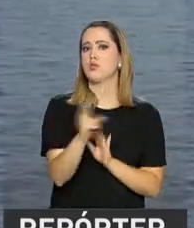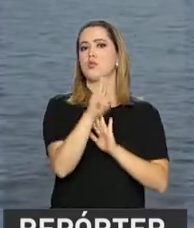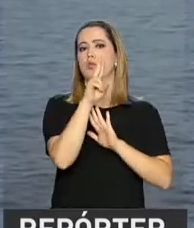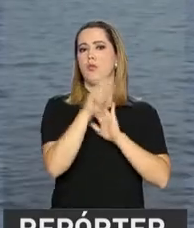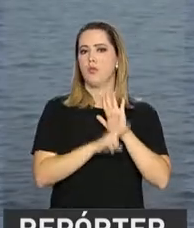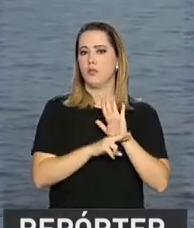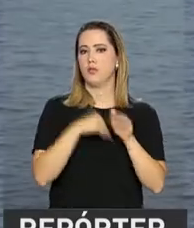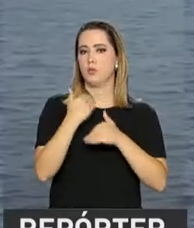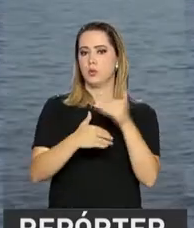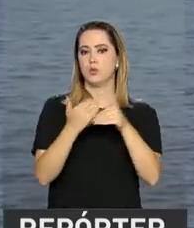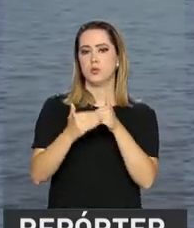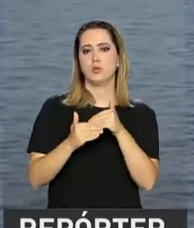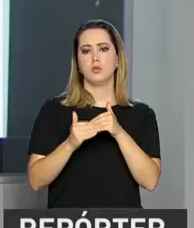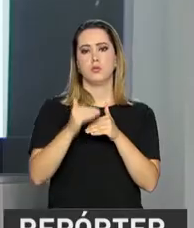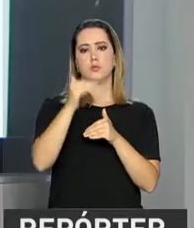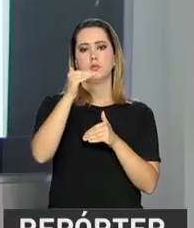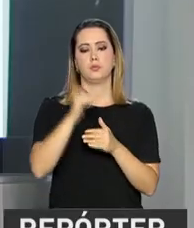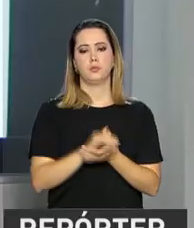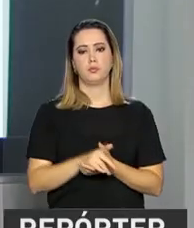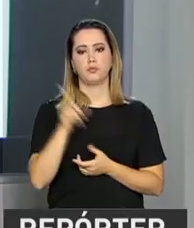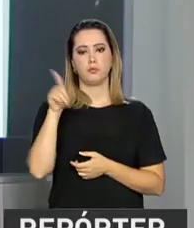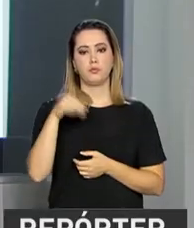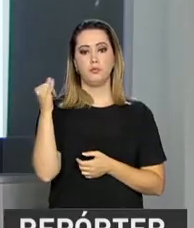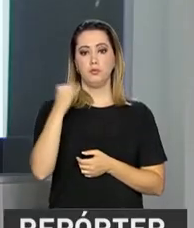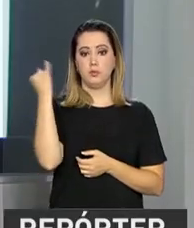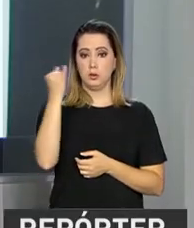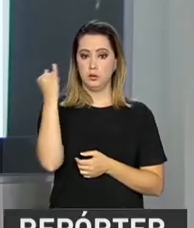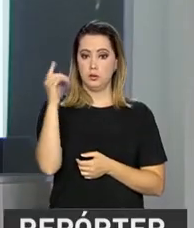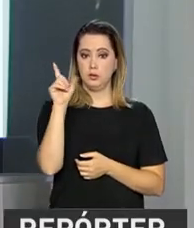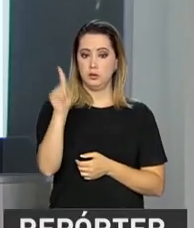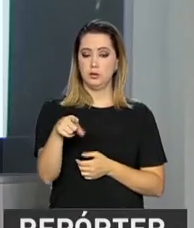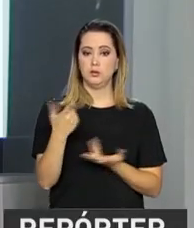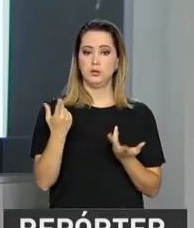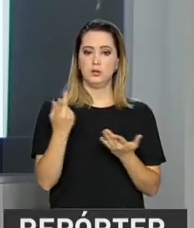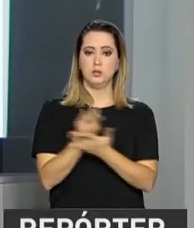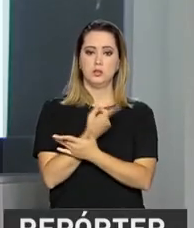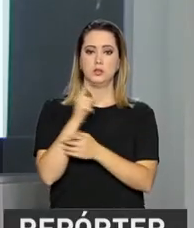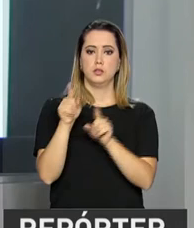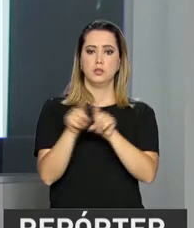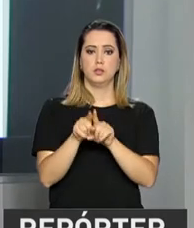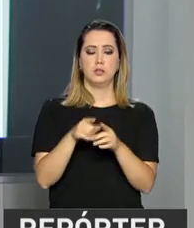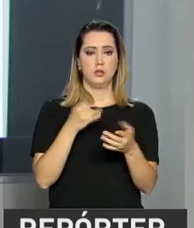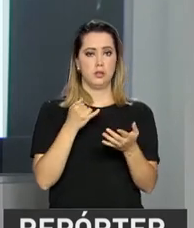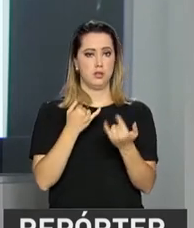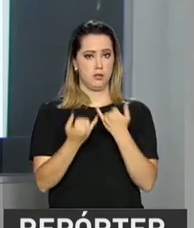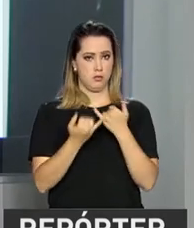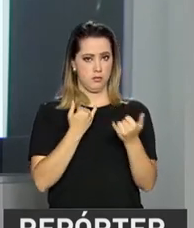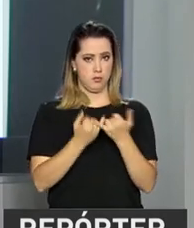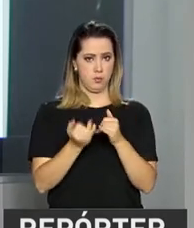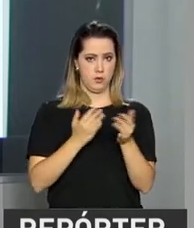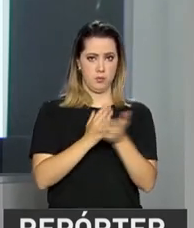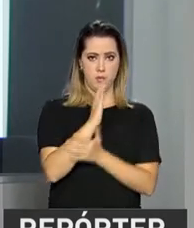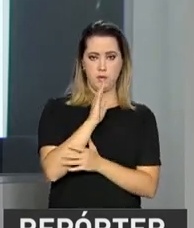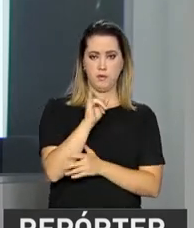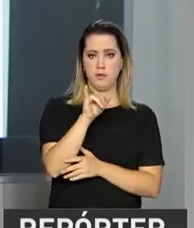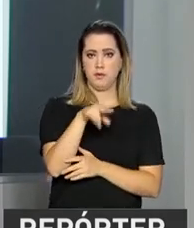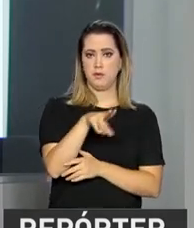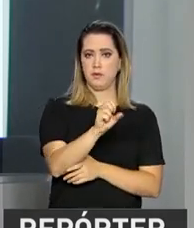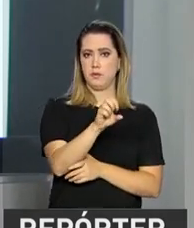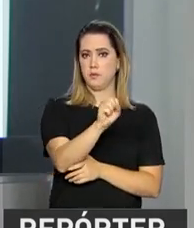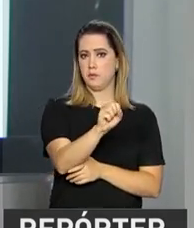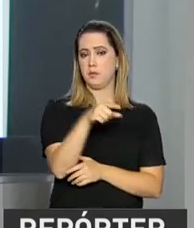que o país continue a crescer é fundamental que seja que sejam aprovados por exemplo a medida da reforma da previdência mais